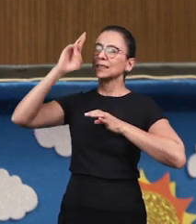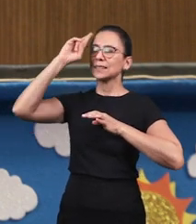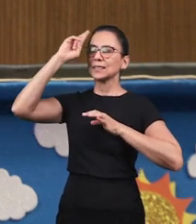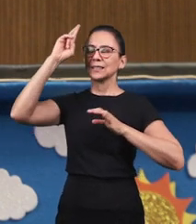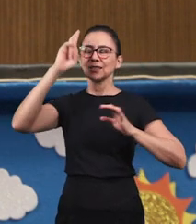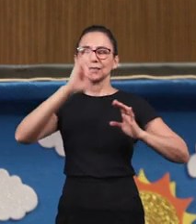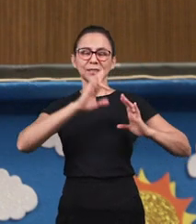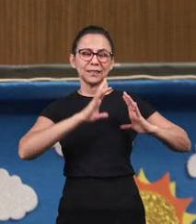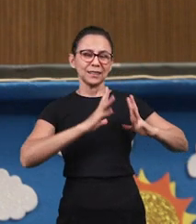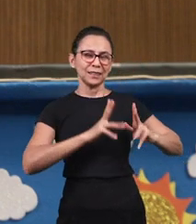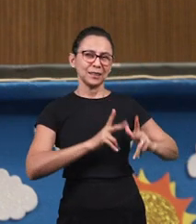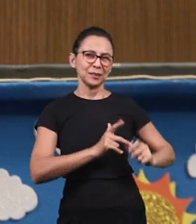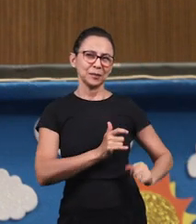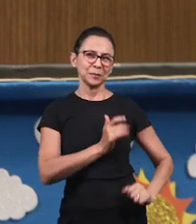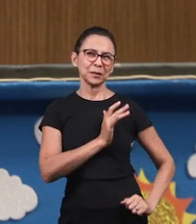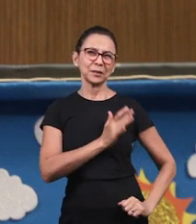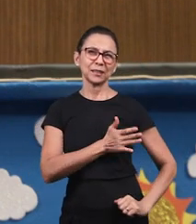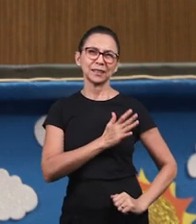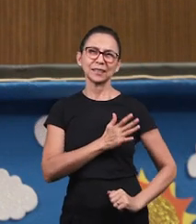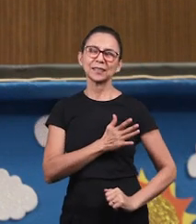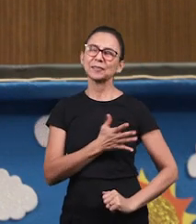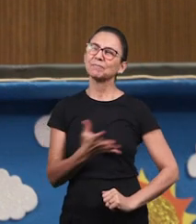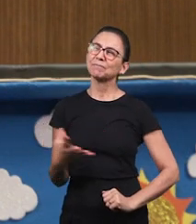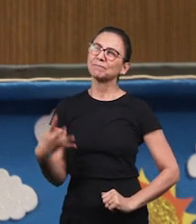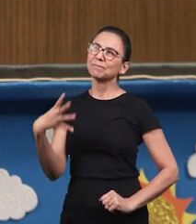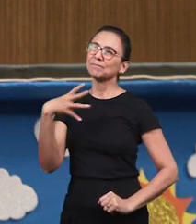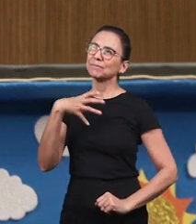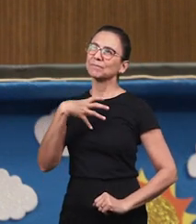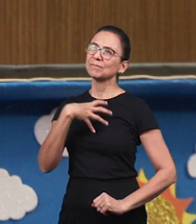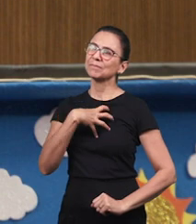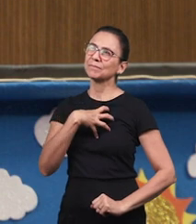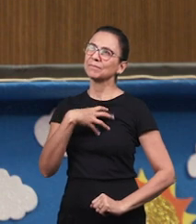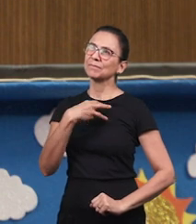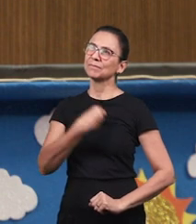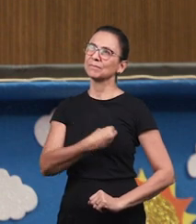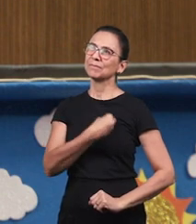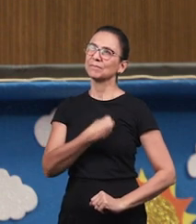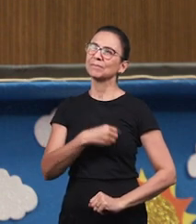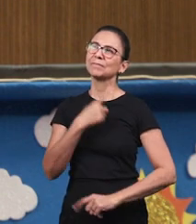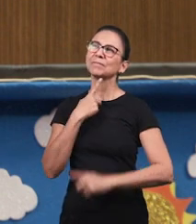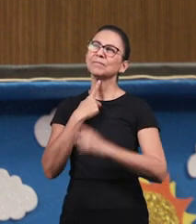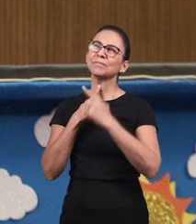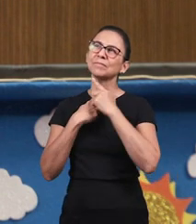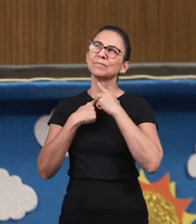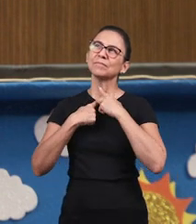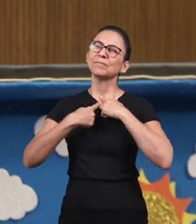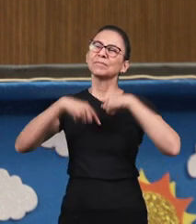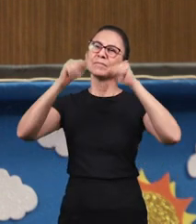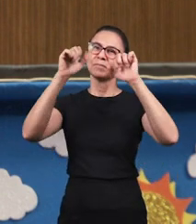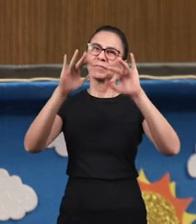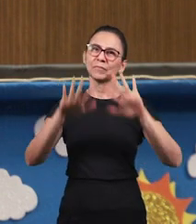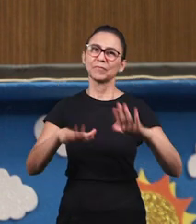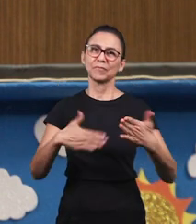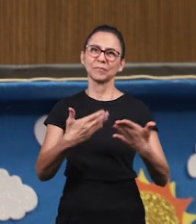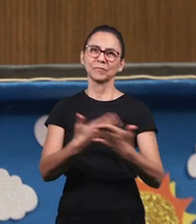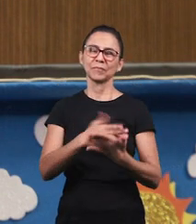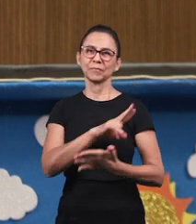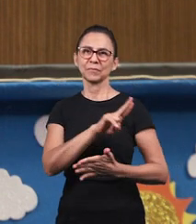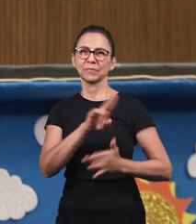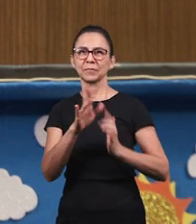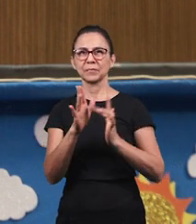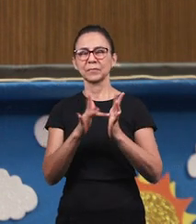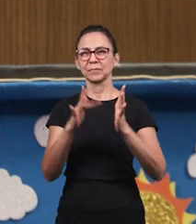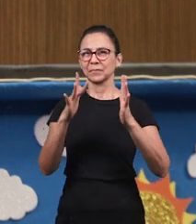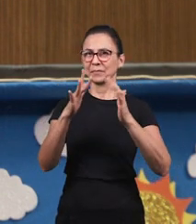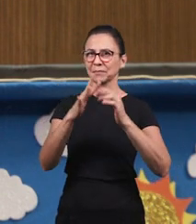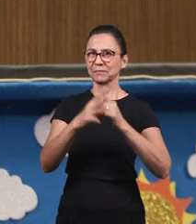Senhor limpe o nosso coração para sentirmos a tua presença. Nos abençoa nesta aula, em nome